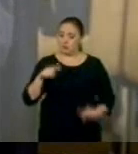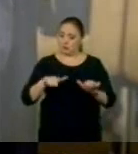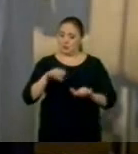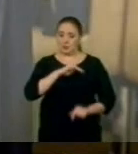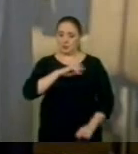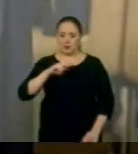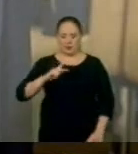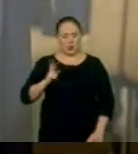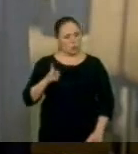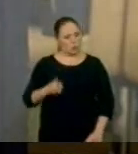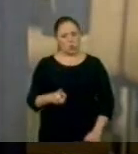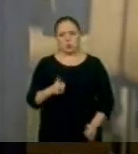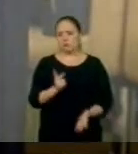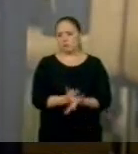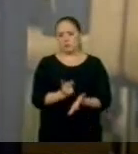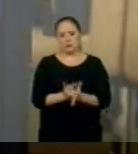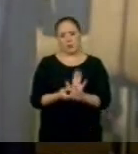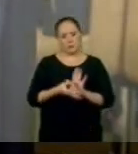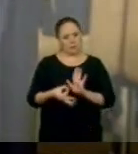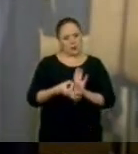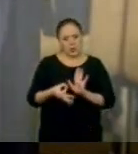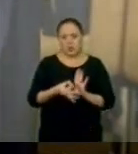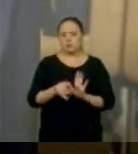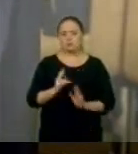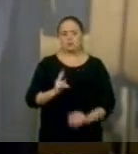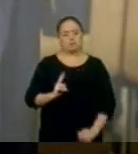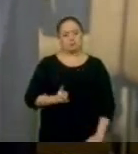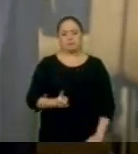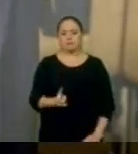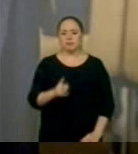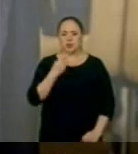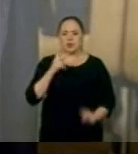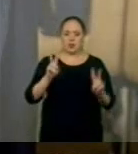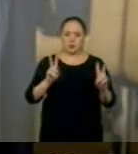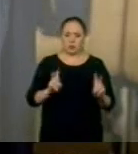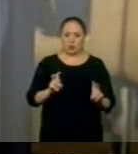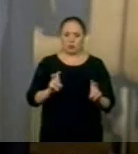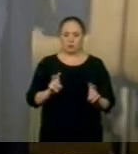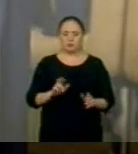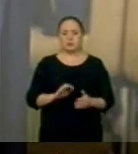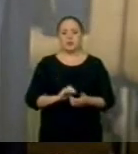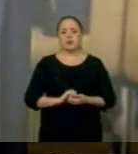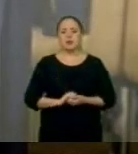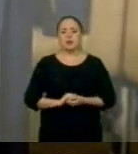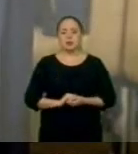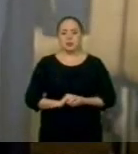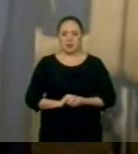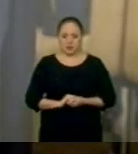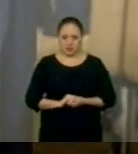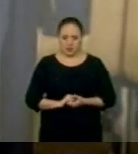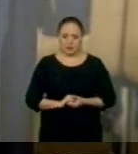e continuo com esta mesma, com este mesmo convencimento, com essa mesma convicção, de que